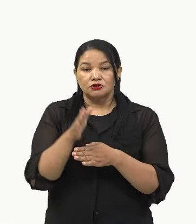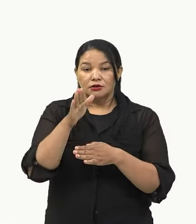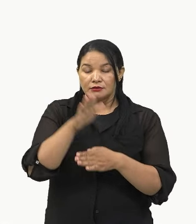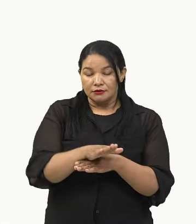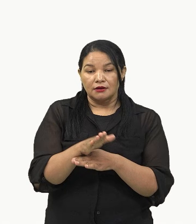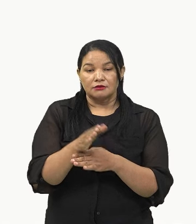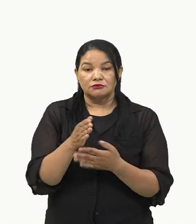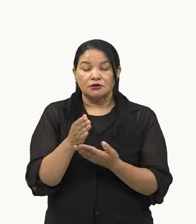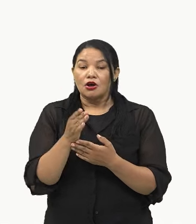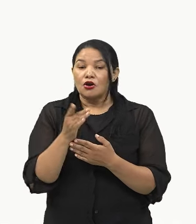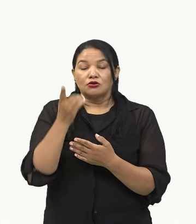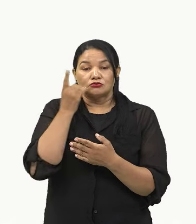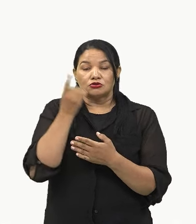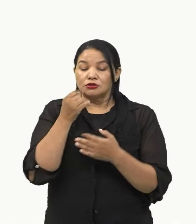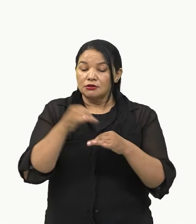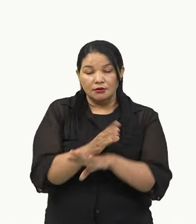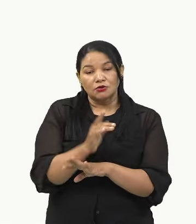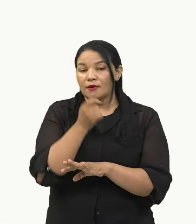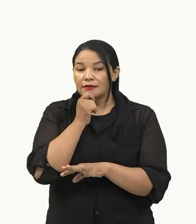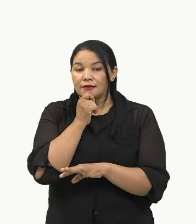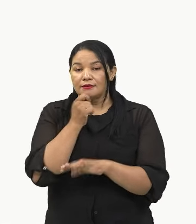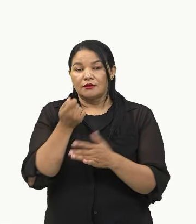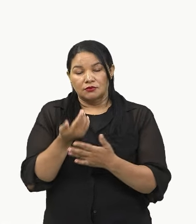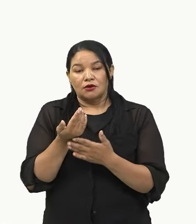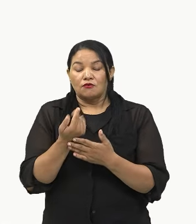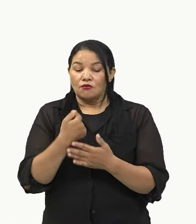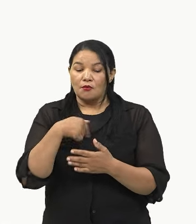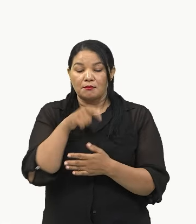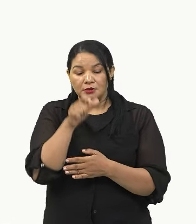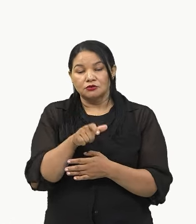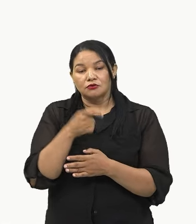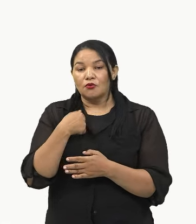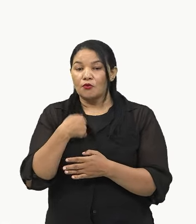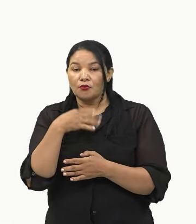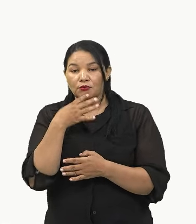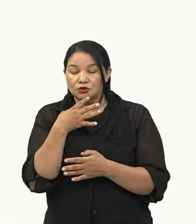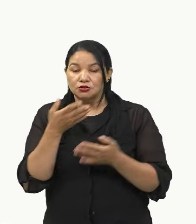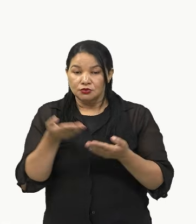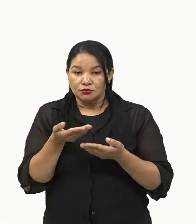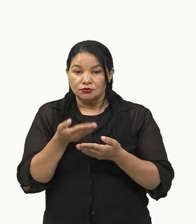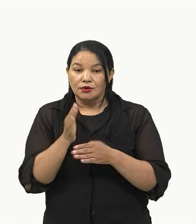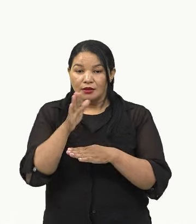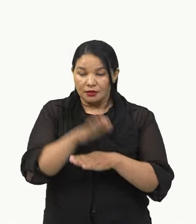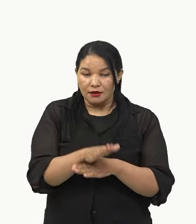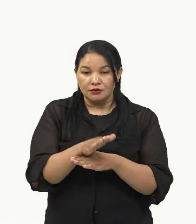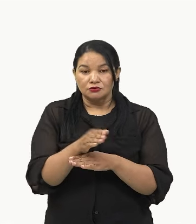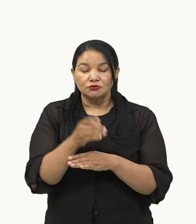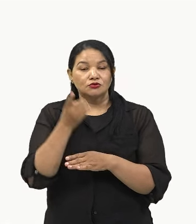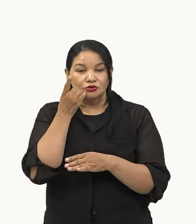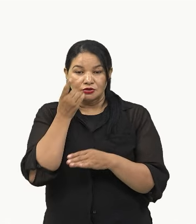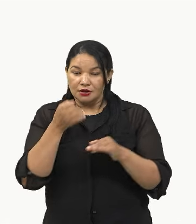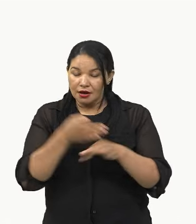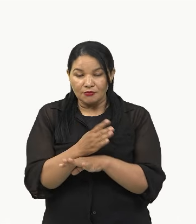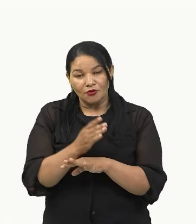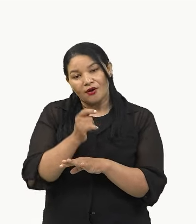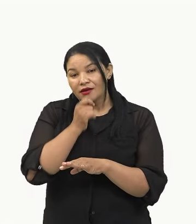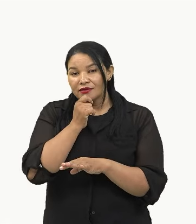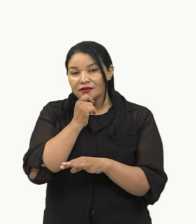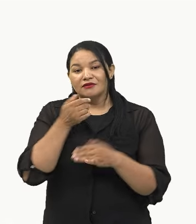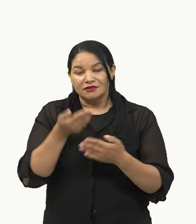terminado. Então, quando foi que eu conheci essa pessoa? Esta tarde. Mas essa tarde já acabou? Esse dia já acabou? Não.